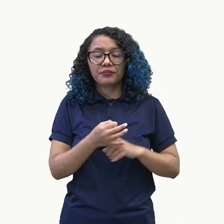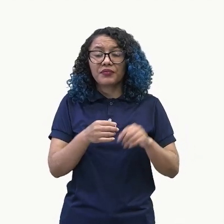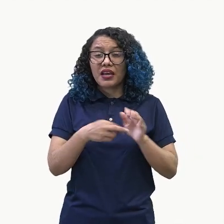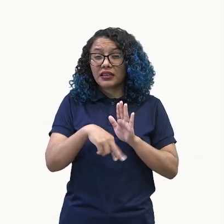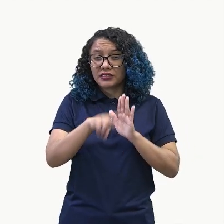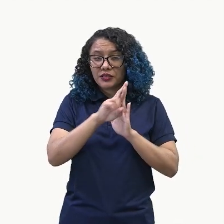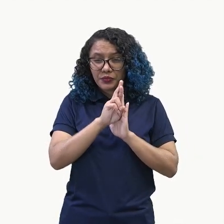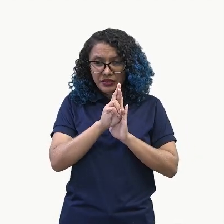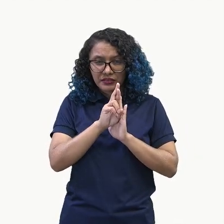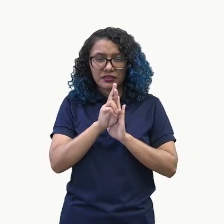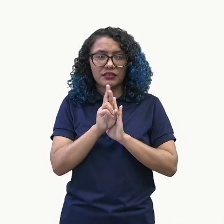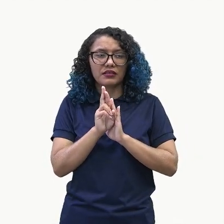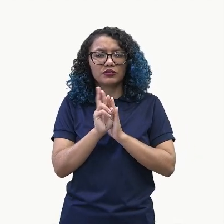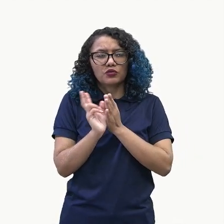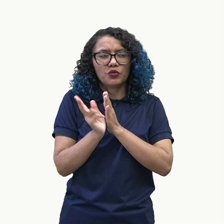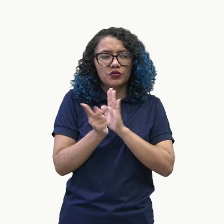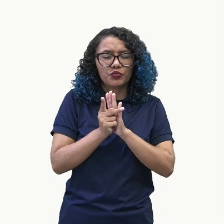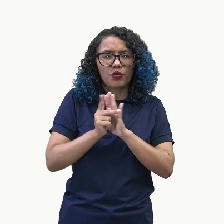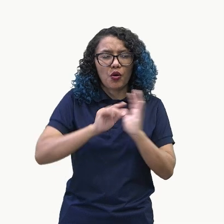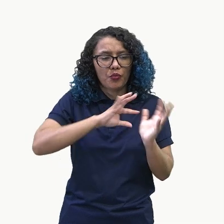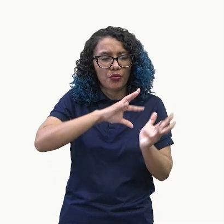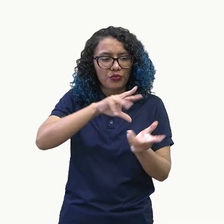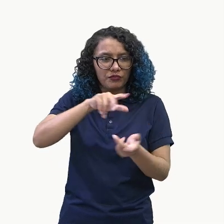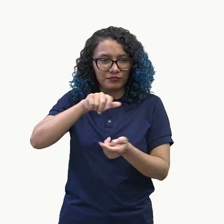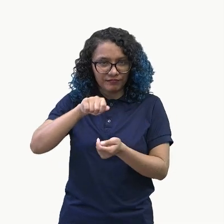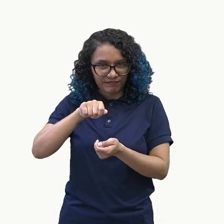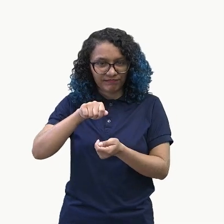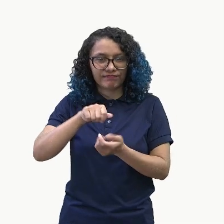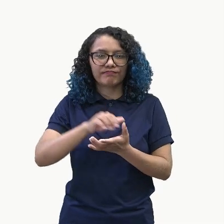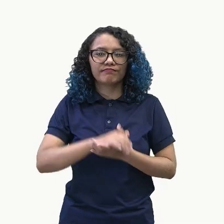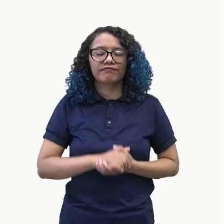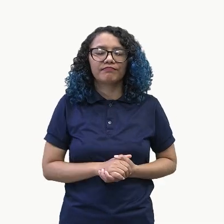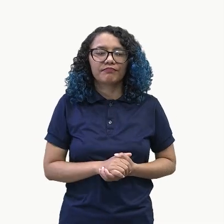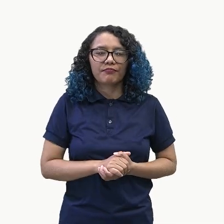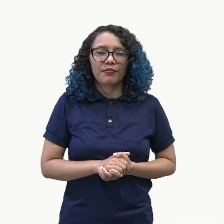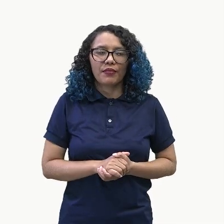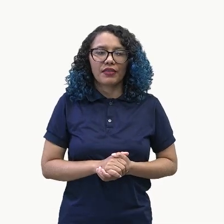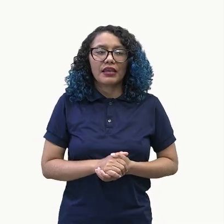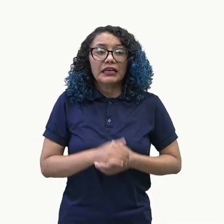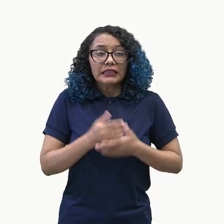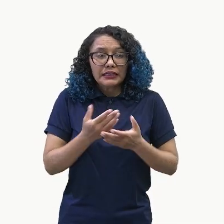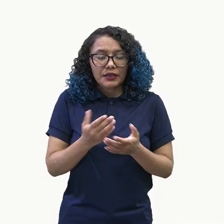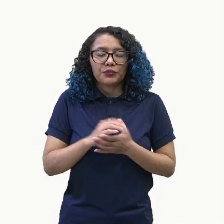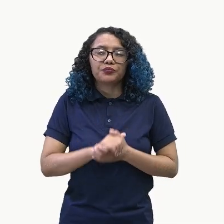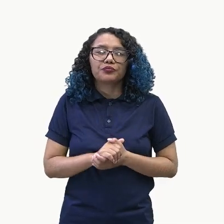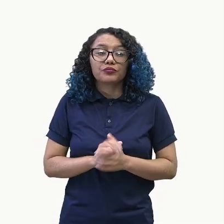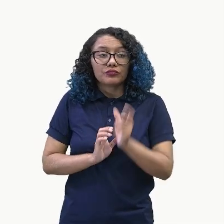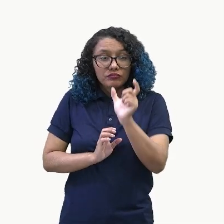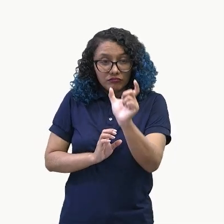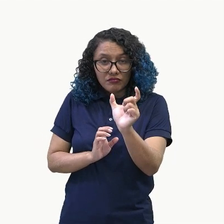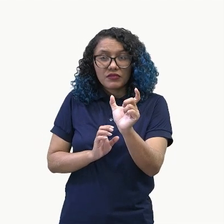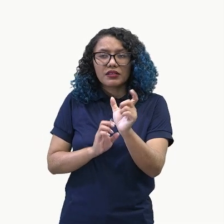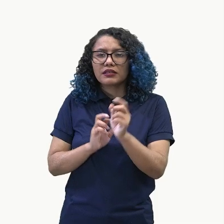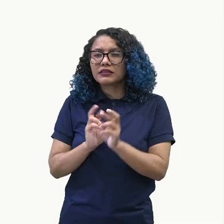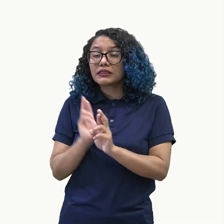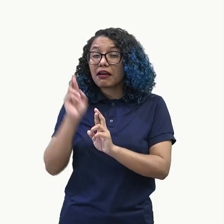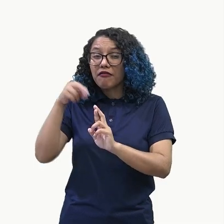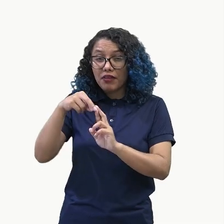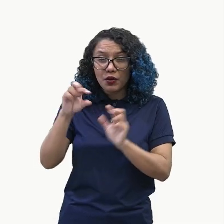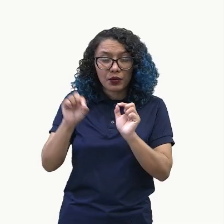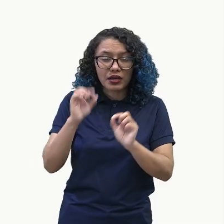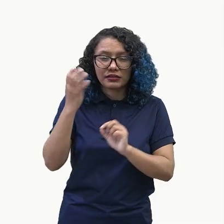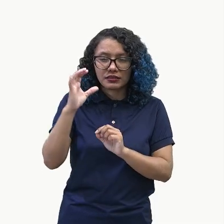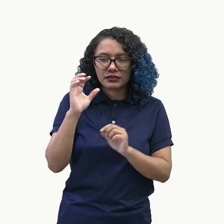representações gráficas da superfície terrestre. Então, toda vez que eu falar cartografia, entendam que é a ciência que é responsável